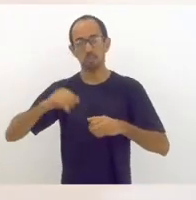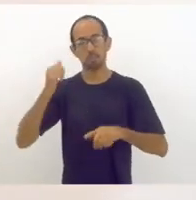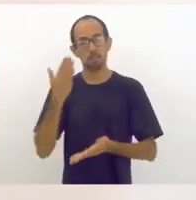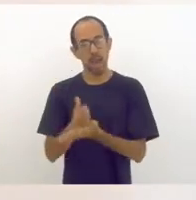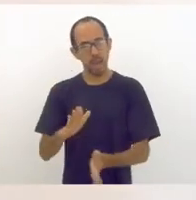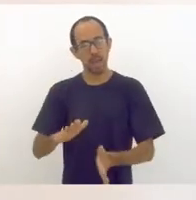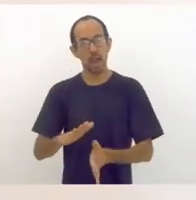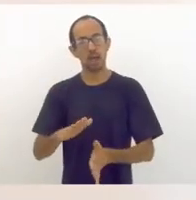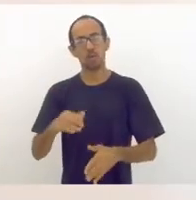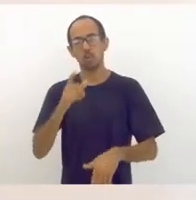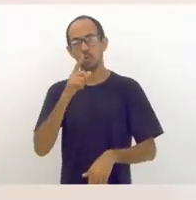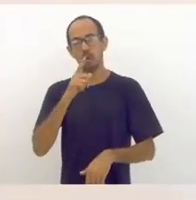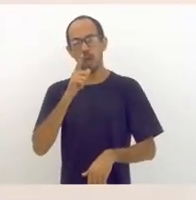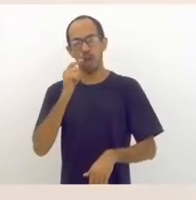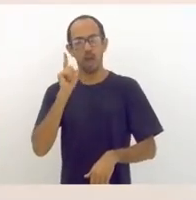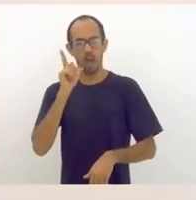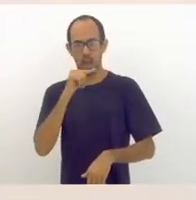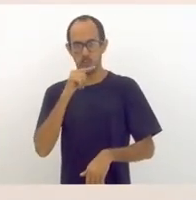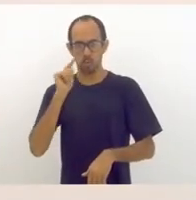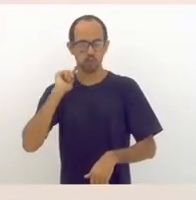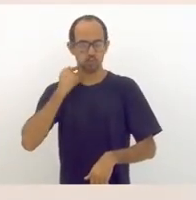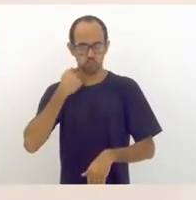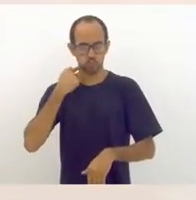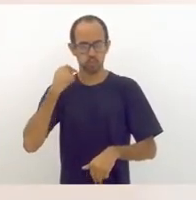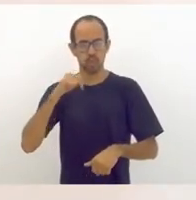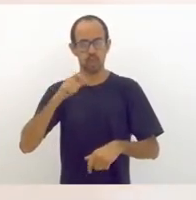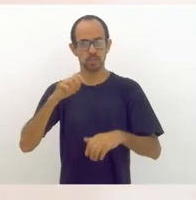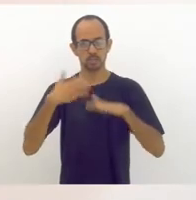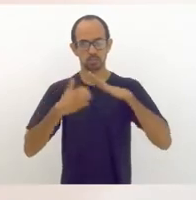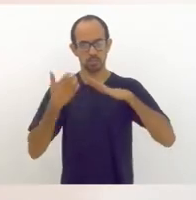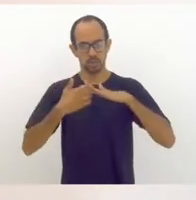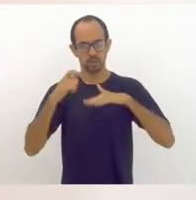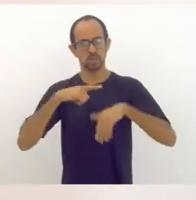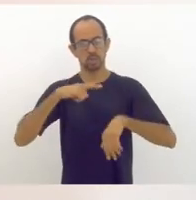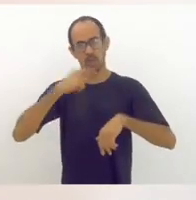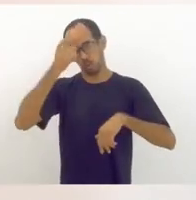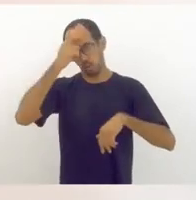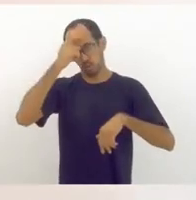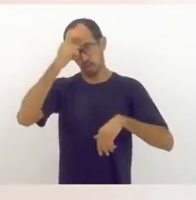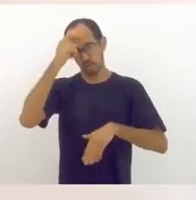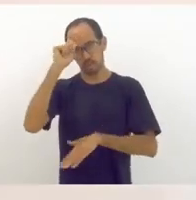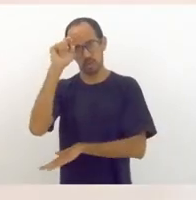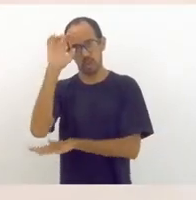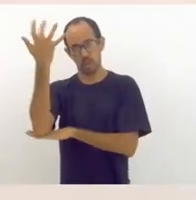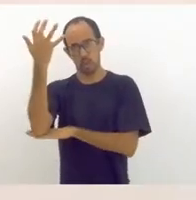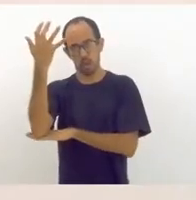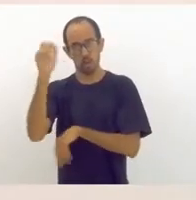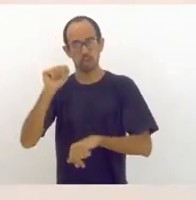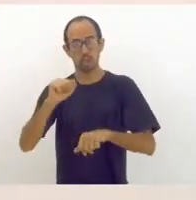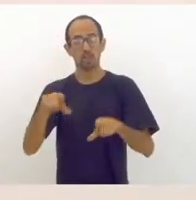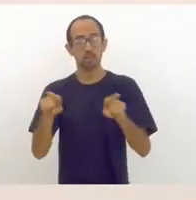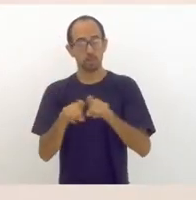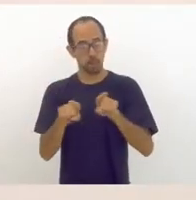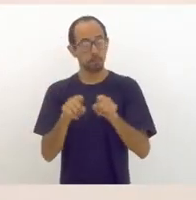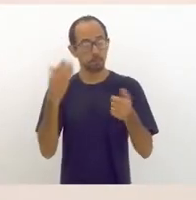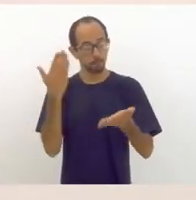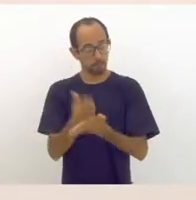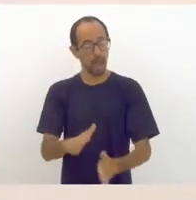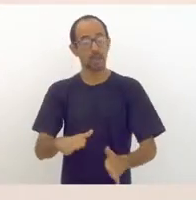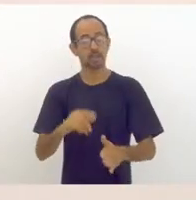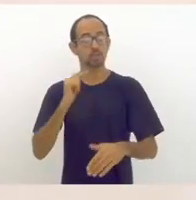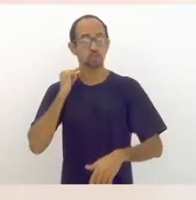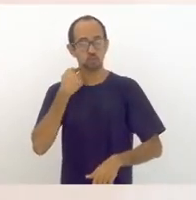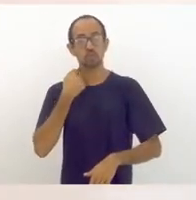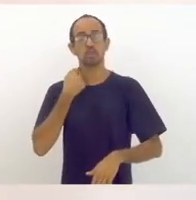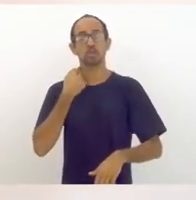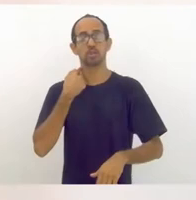as indústrias tenham consciência ecológica e parem de fazer mais poluição e parem de ser multadas por